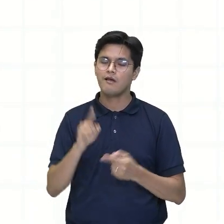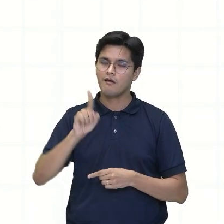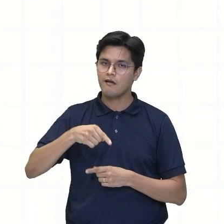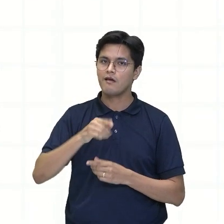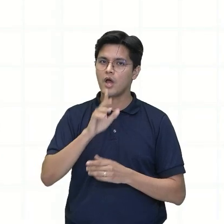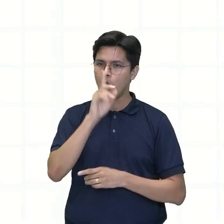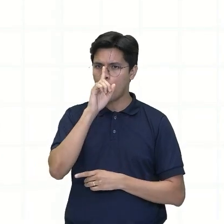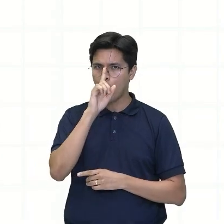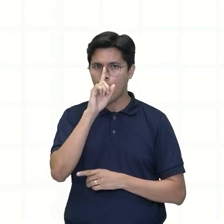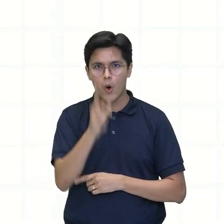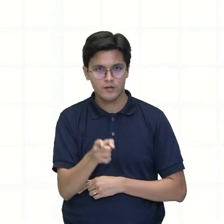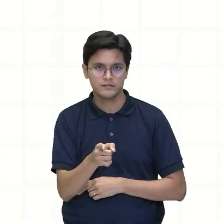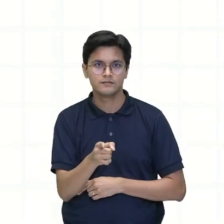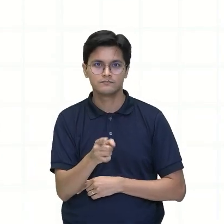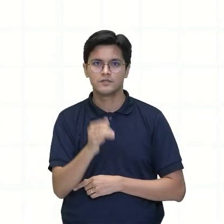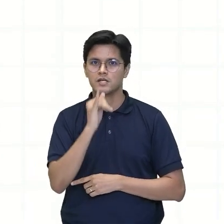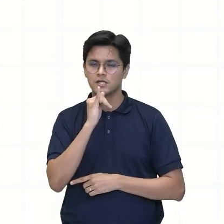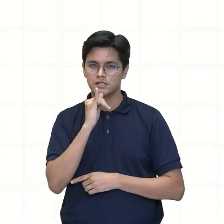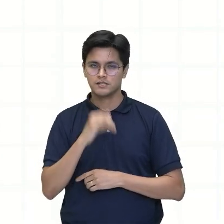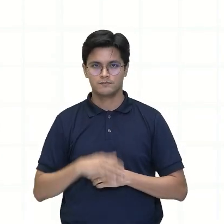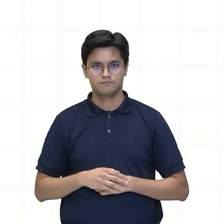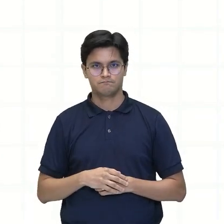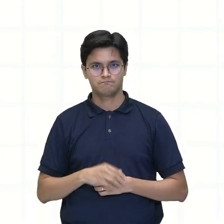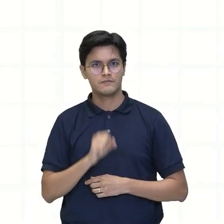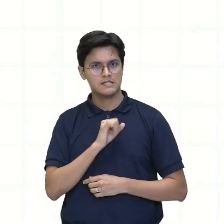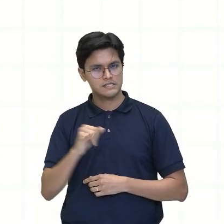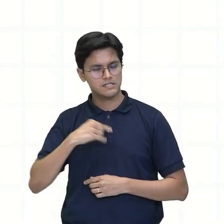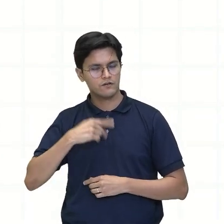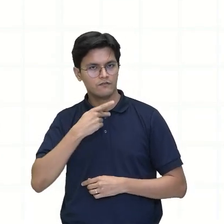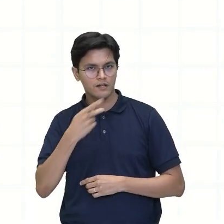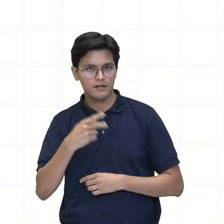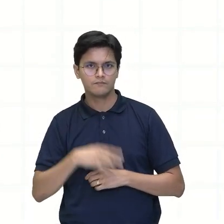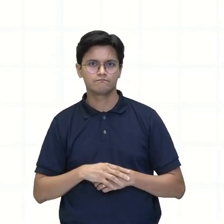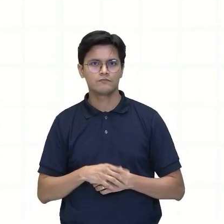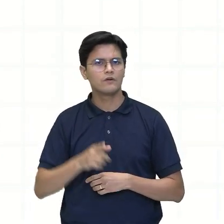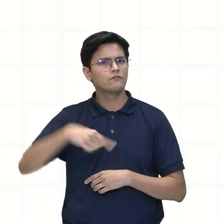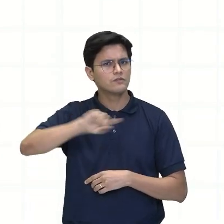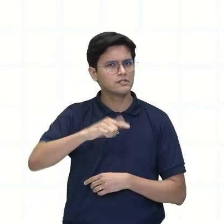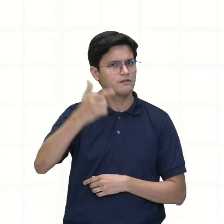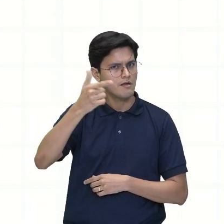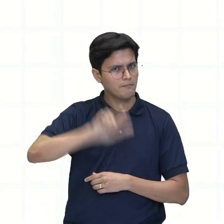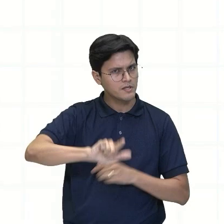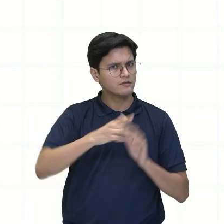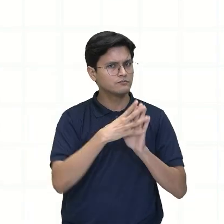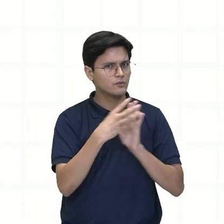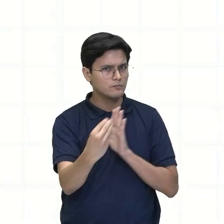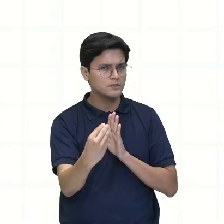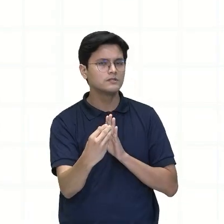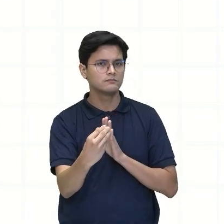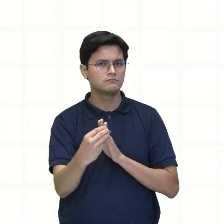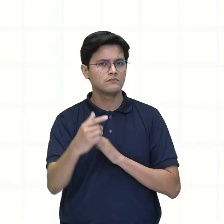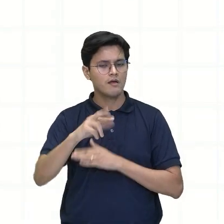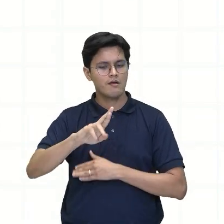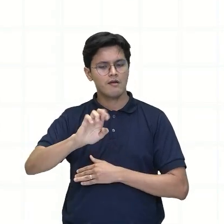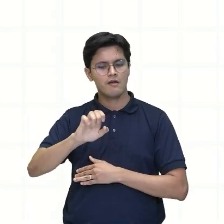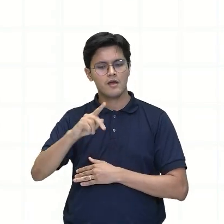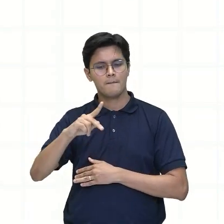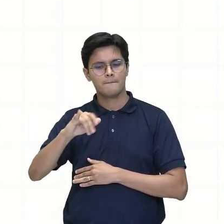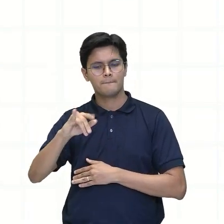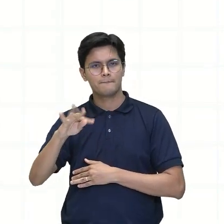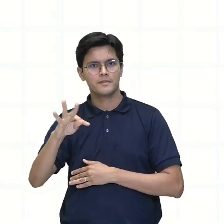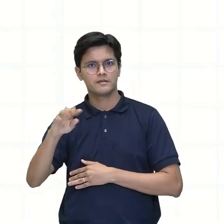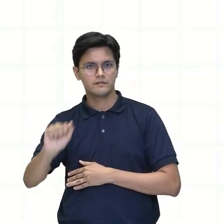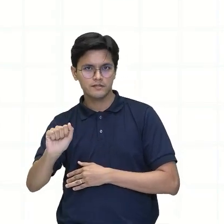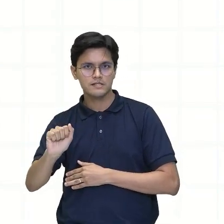bem assim, repitam comigo, repita, tá? Repita. Isso quer dizer que eu estou